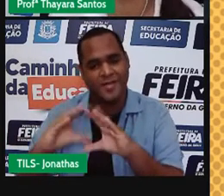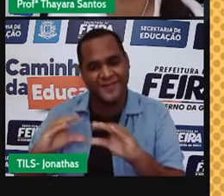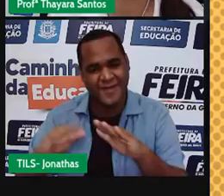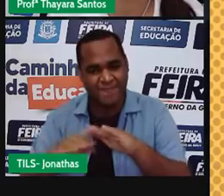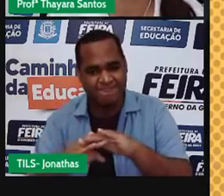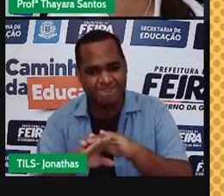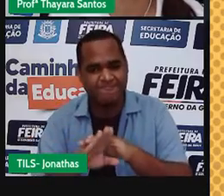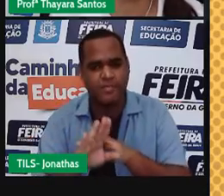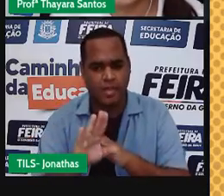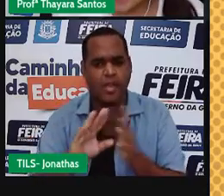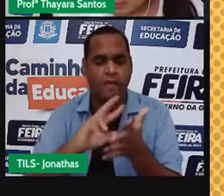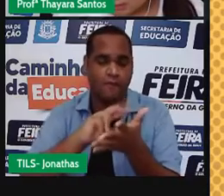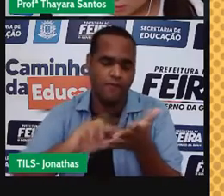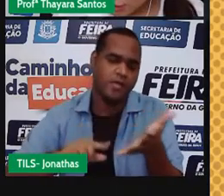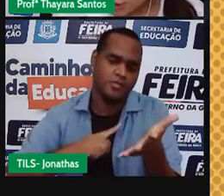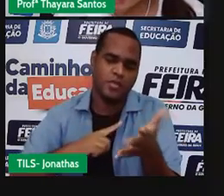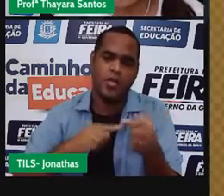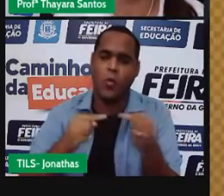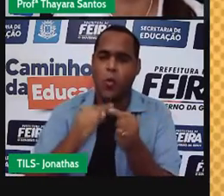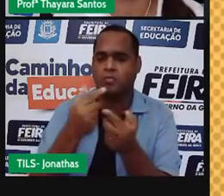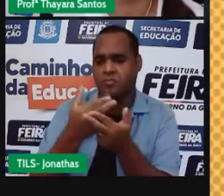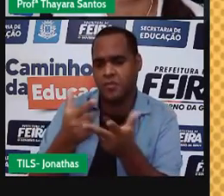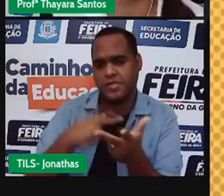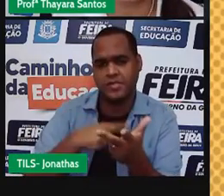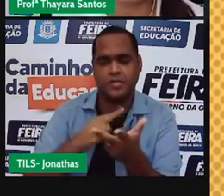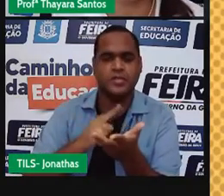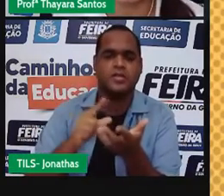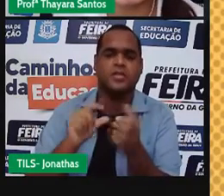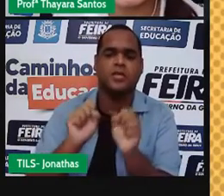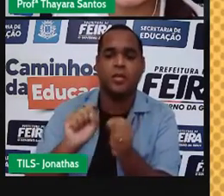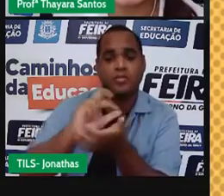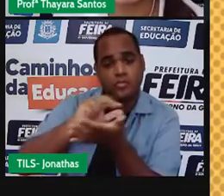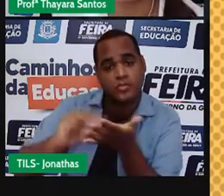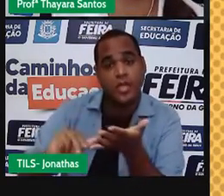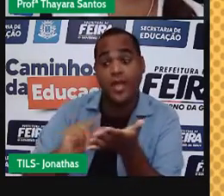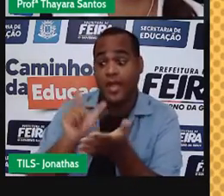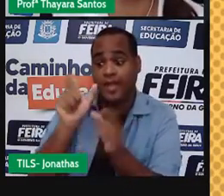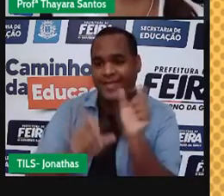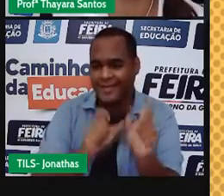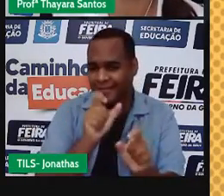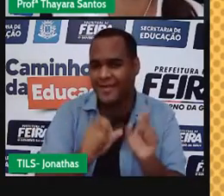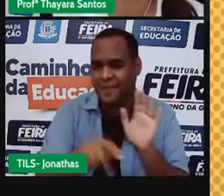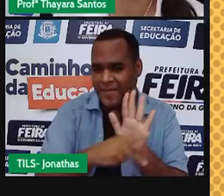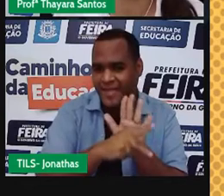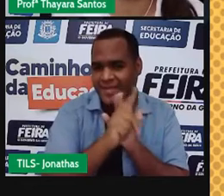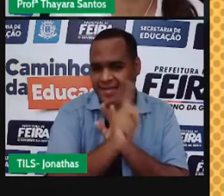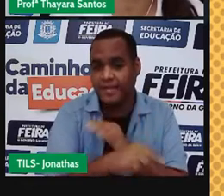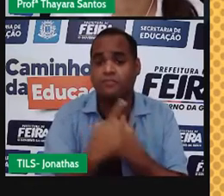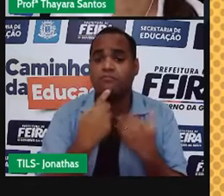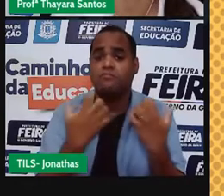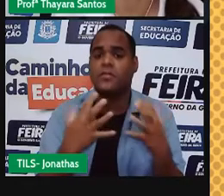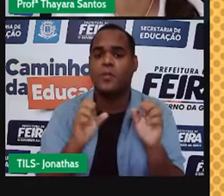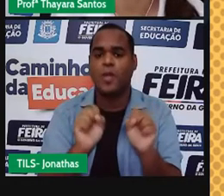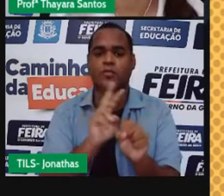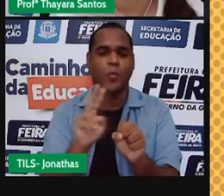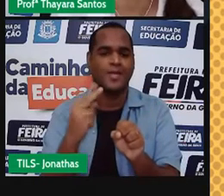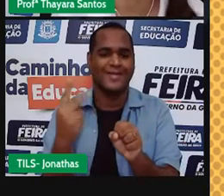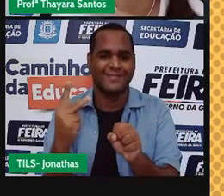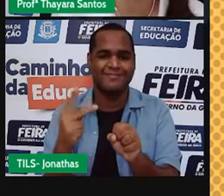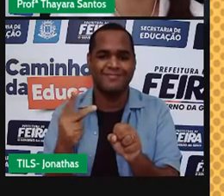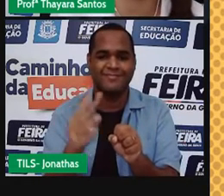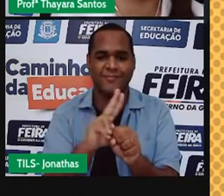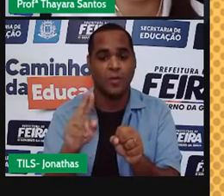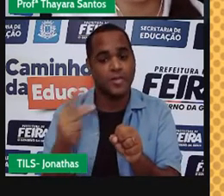habilidade e esse propriedades que a gente chama de específicas são aquelas que como o nome já tá